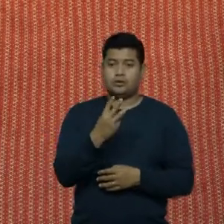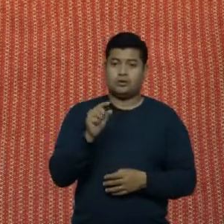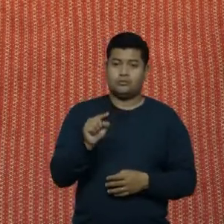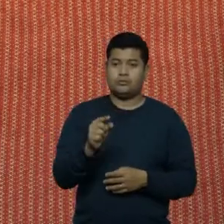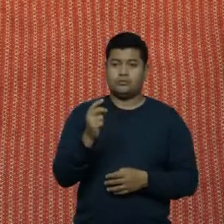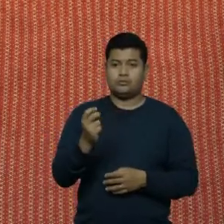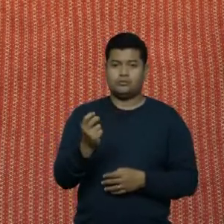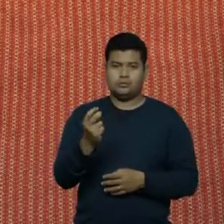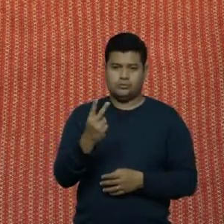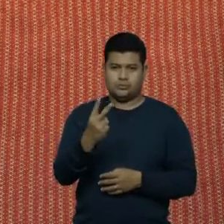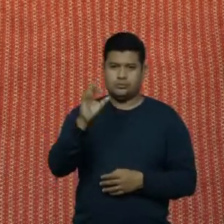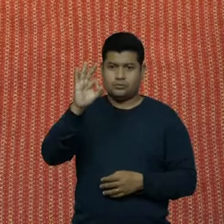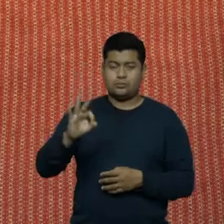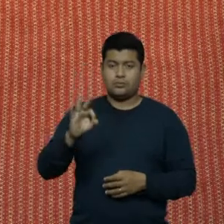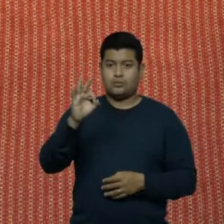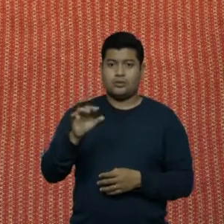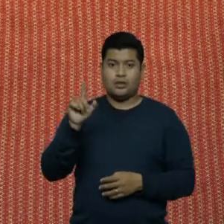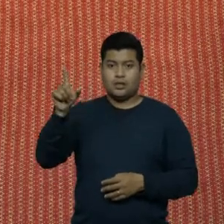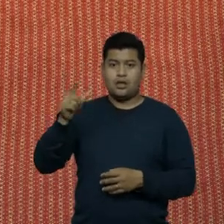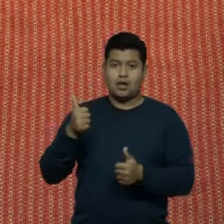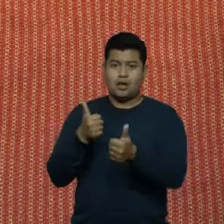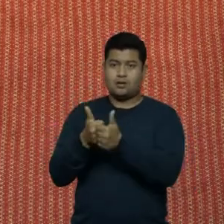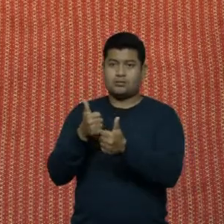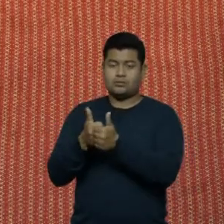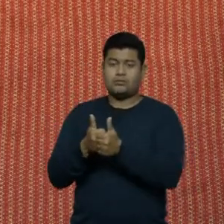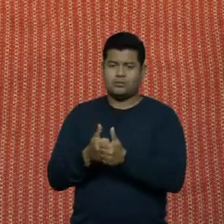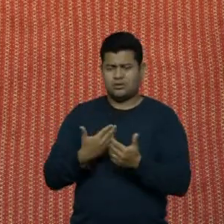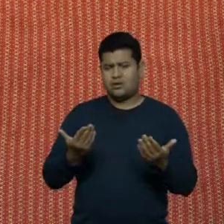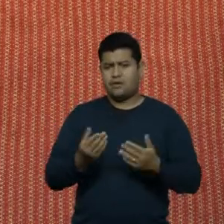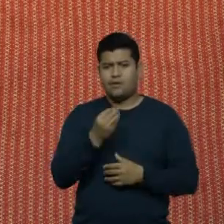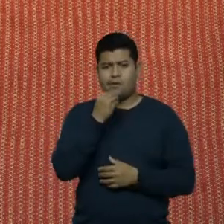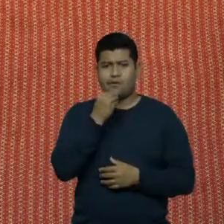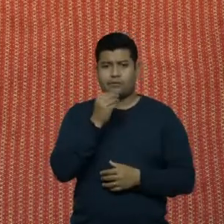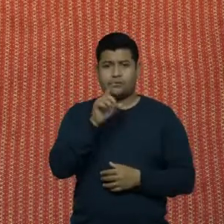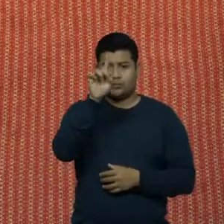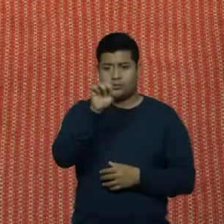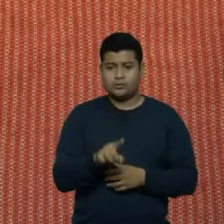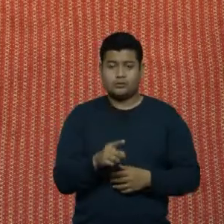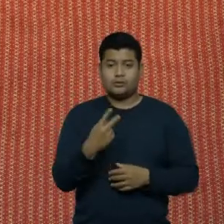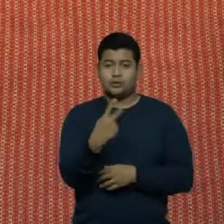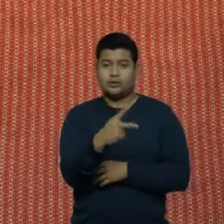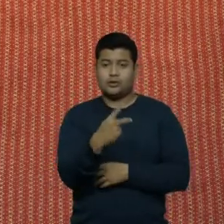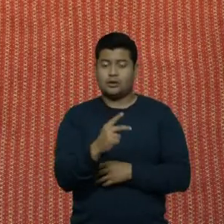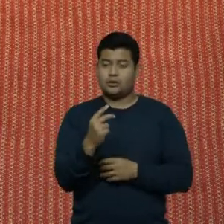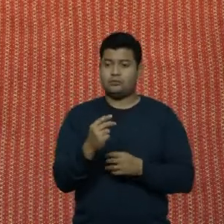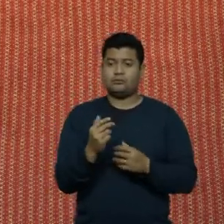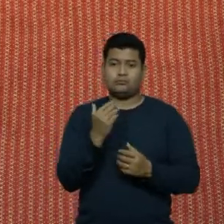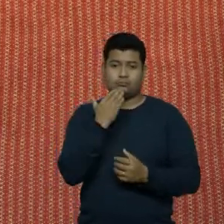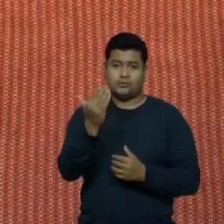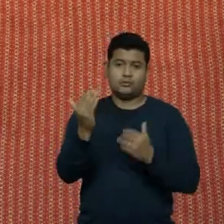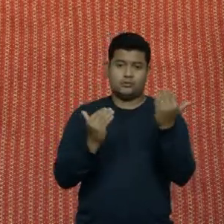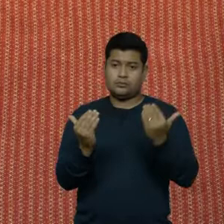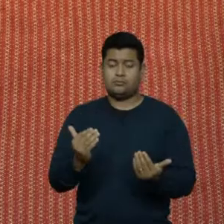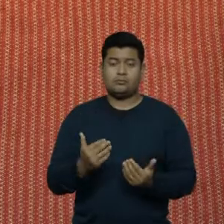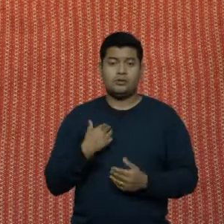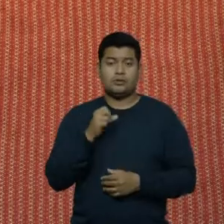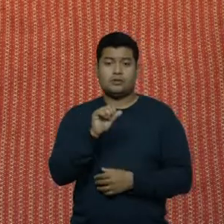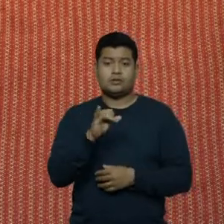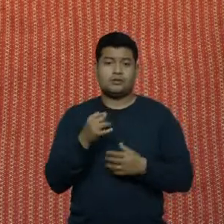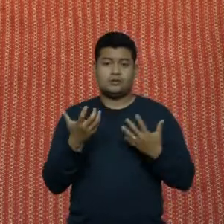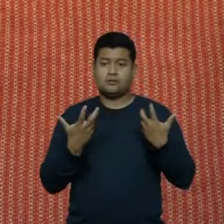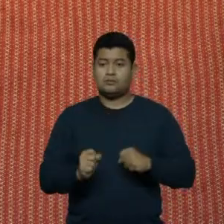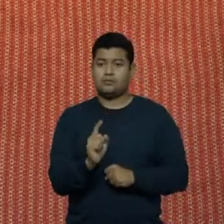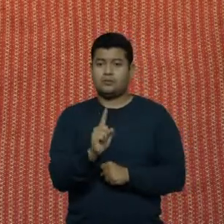aconteceu e na justiça lógica era de direito do deputado pedir vistas mas como não foi concedido